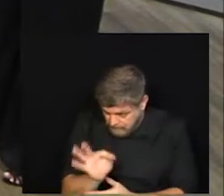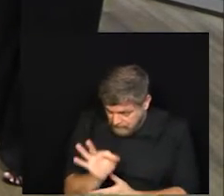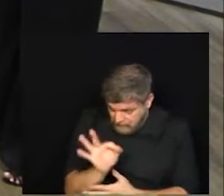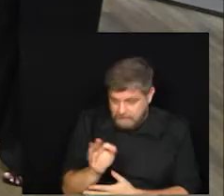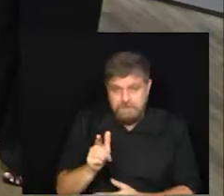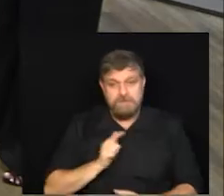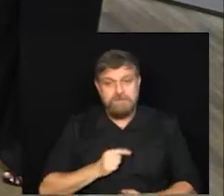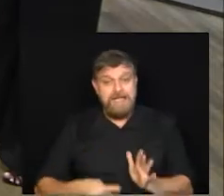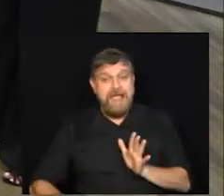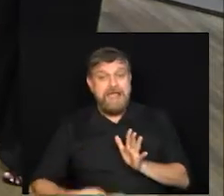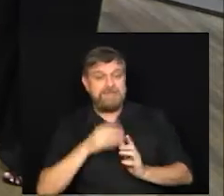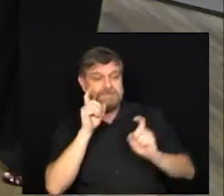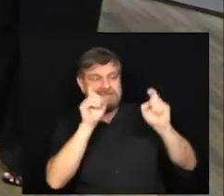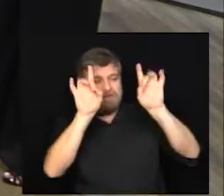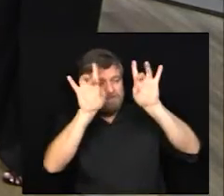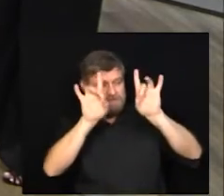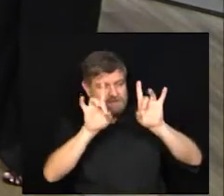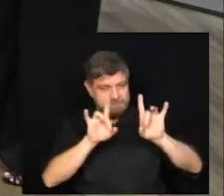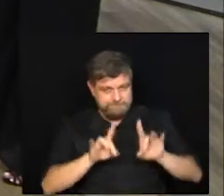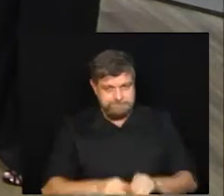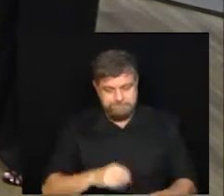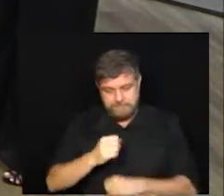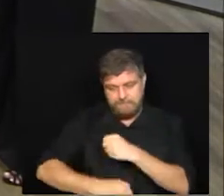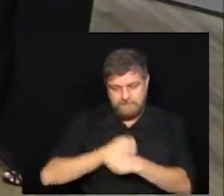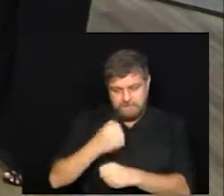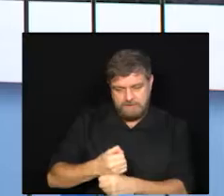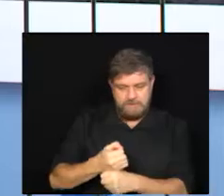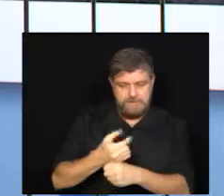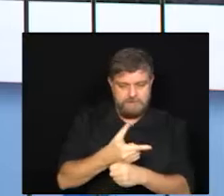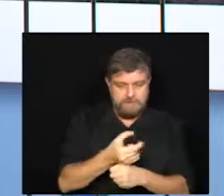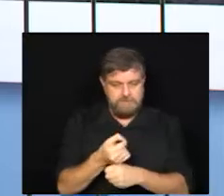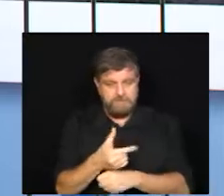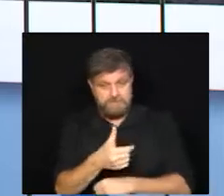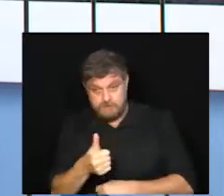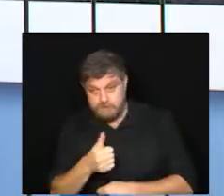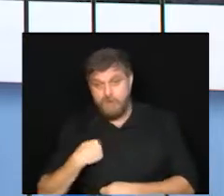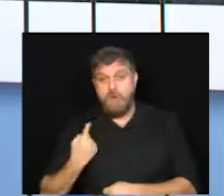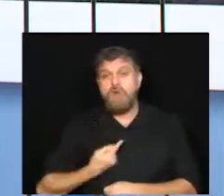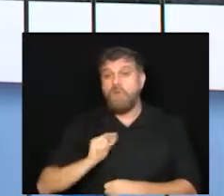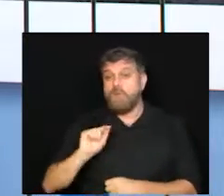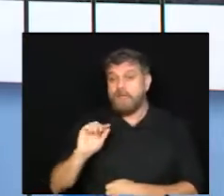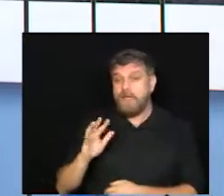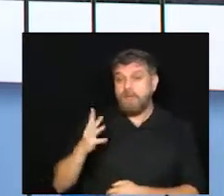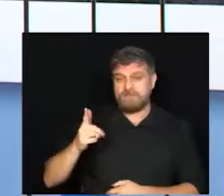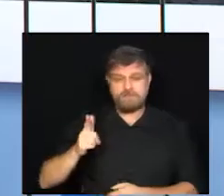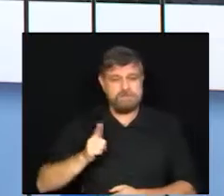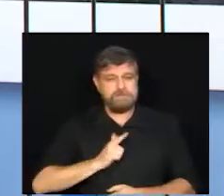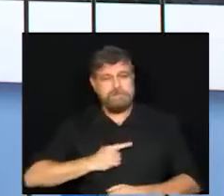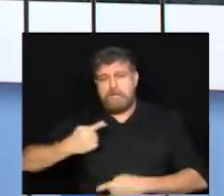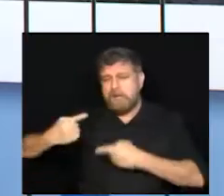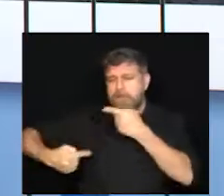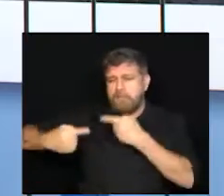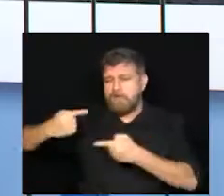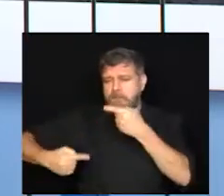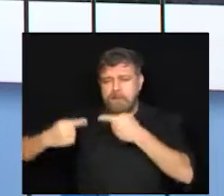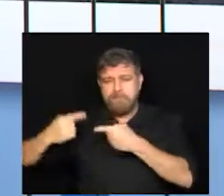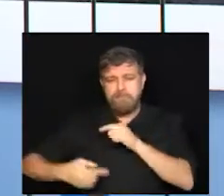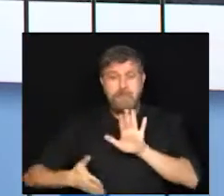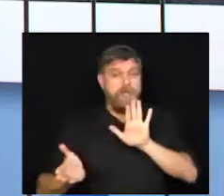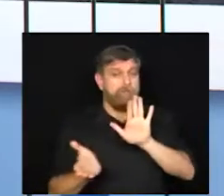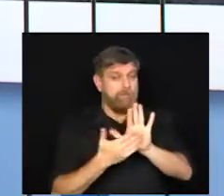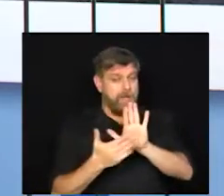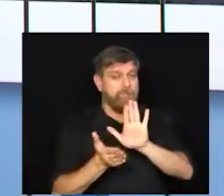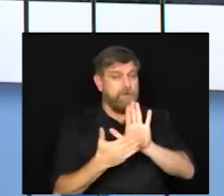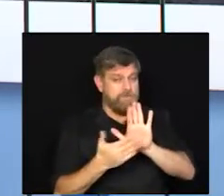foi a terceira reunião extraordinária de 2021 e nós tivemos uma ampla discussão em torno de uma